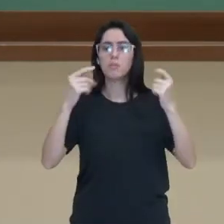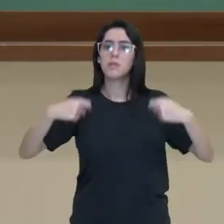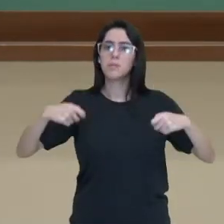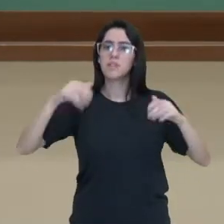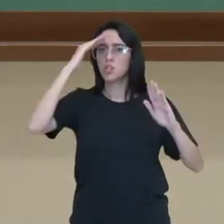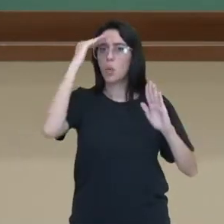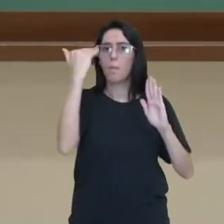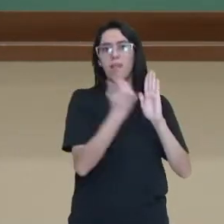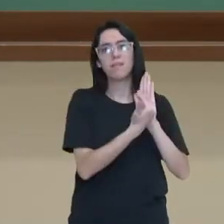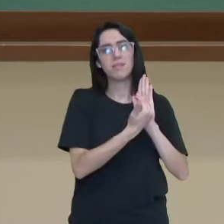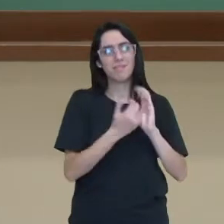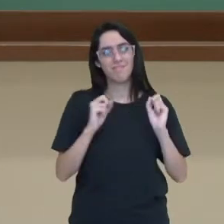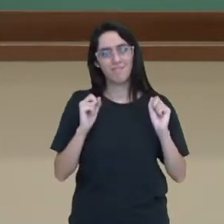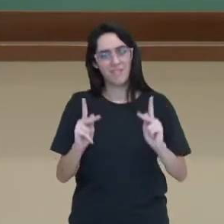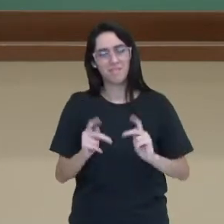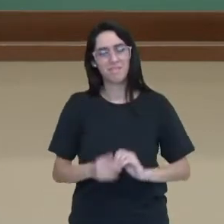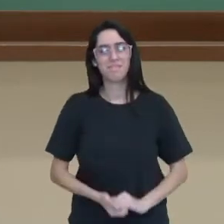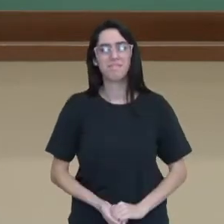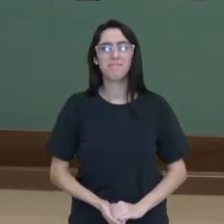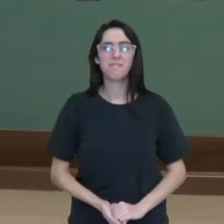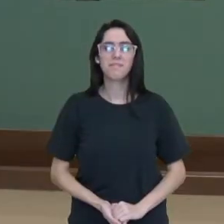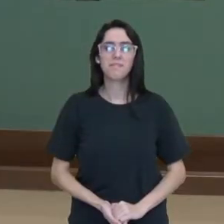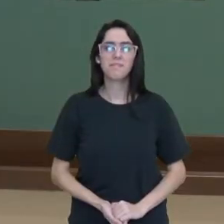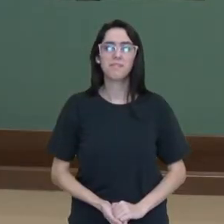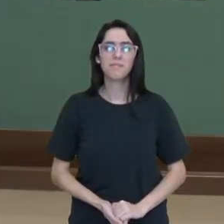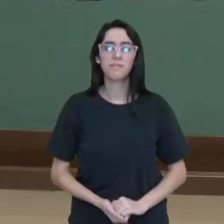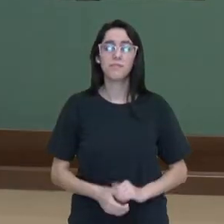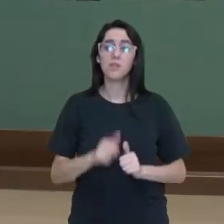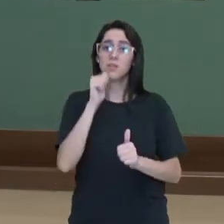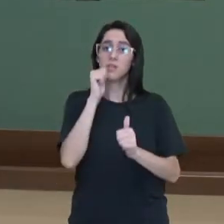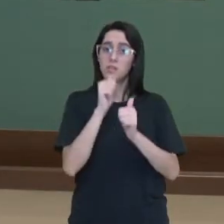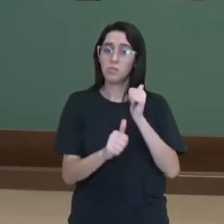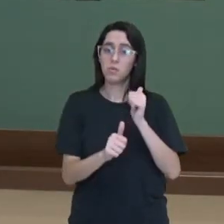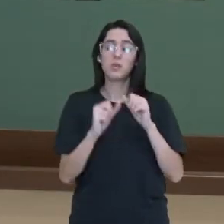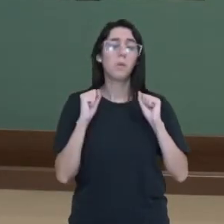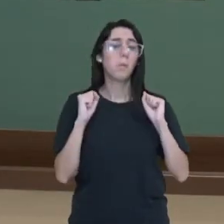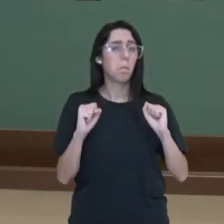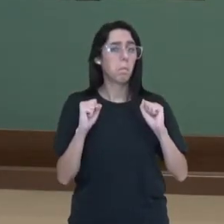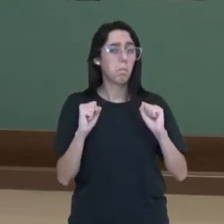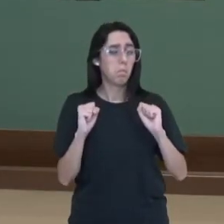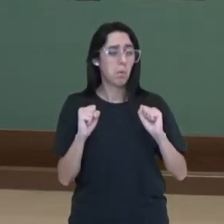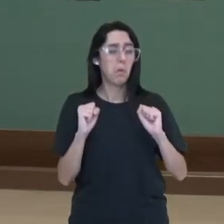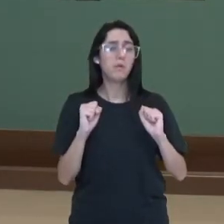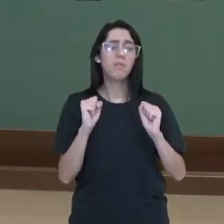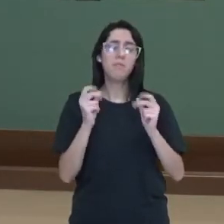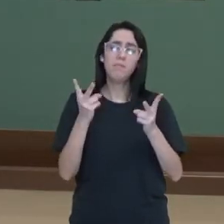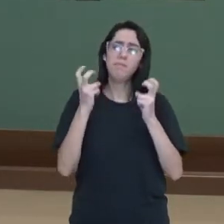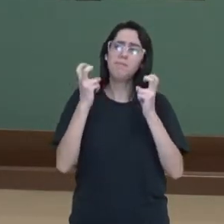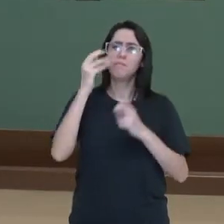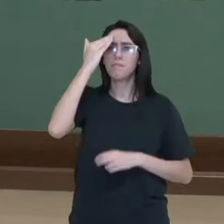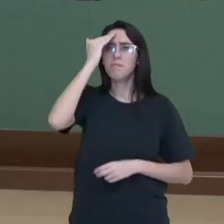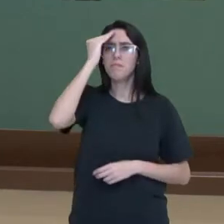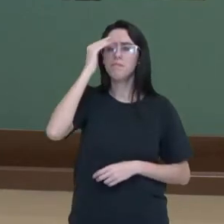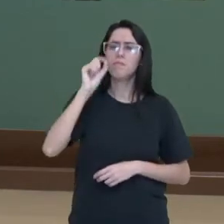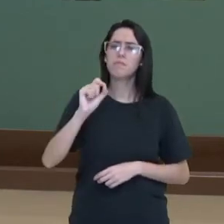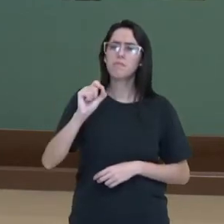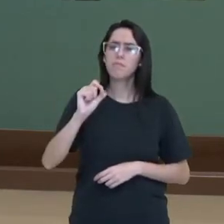deve cumprir, certo? Os esportes podem ser identificados como um fenômeno